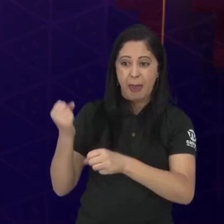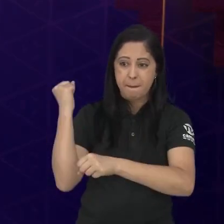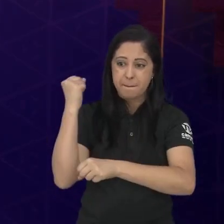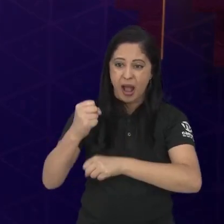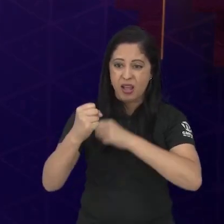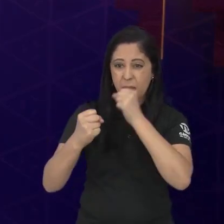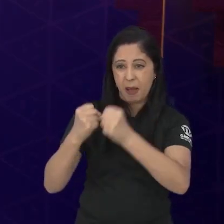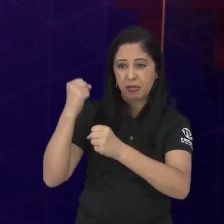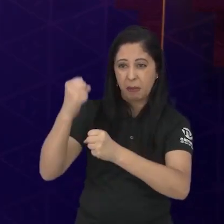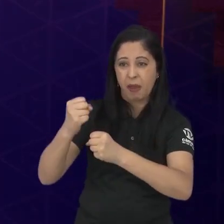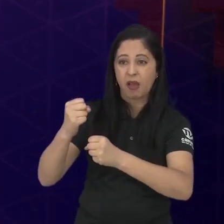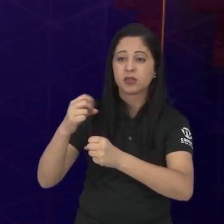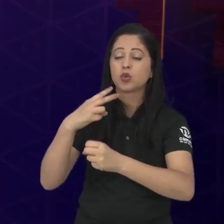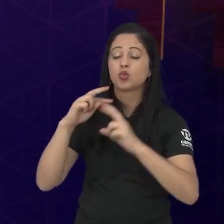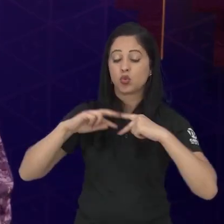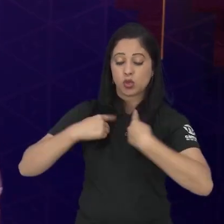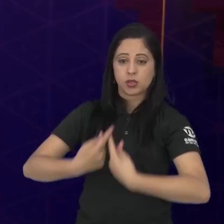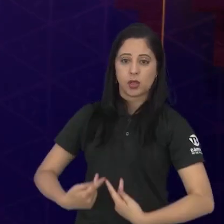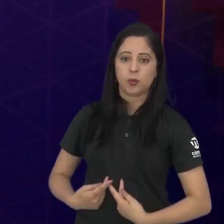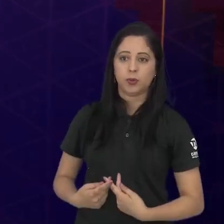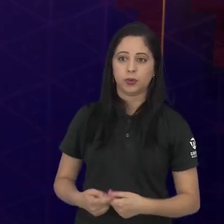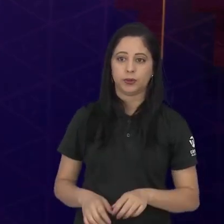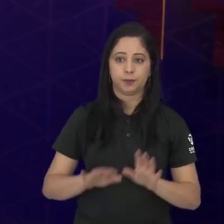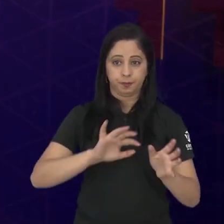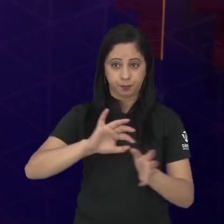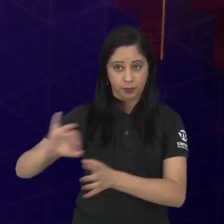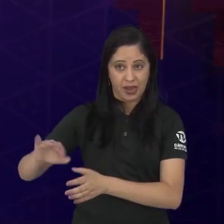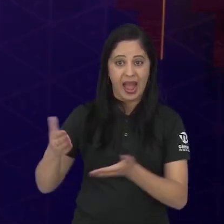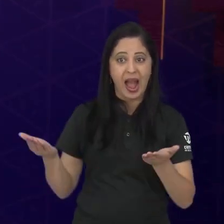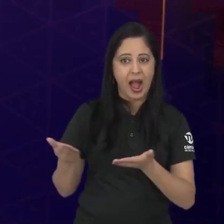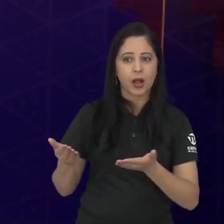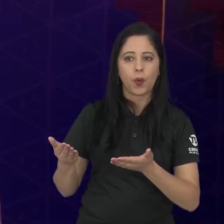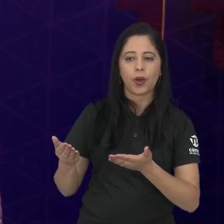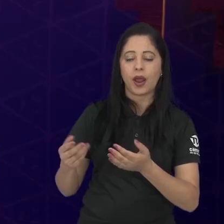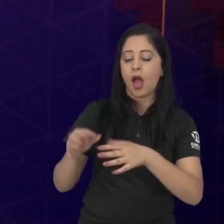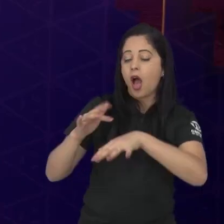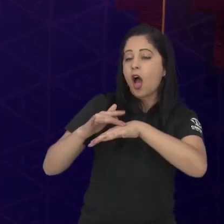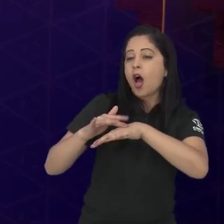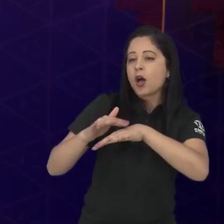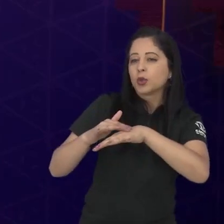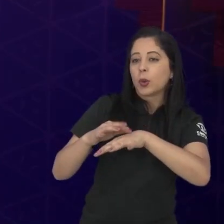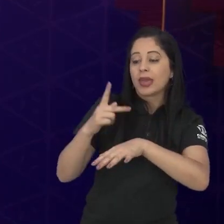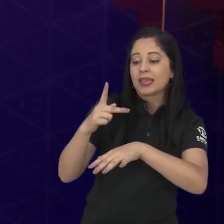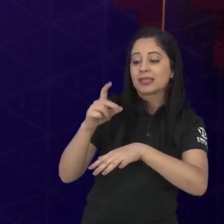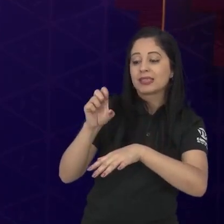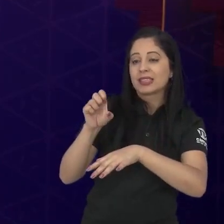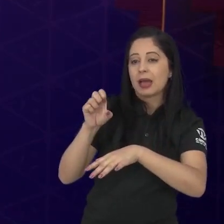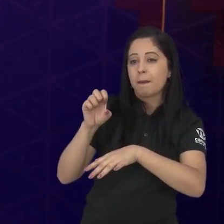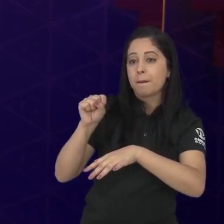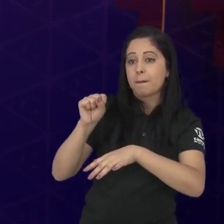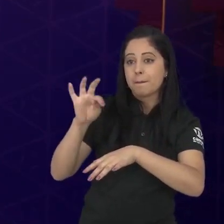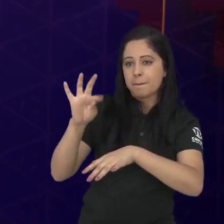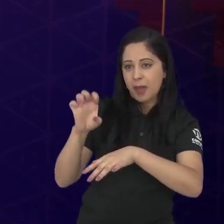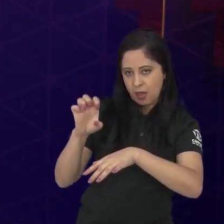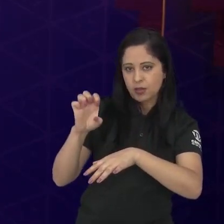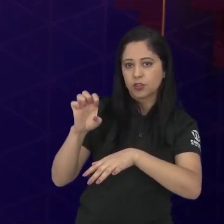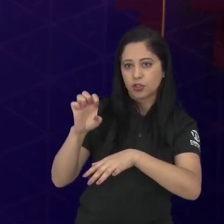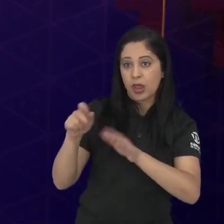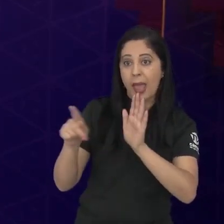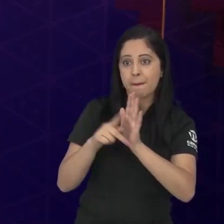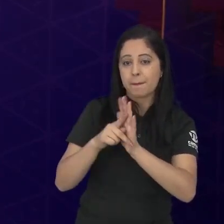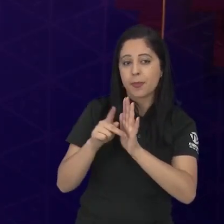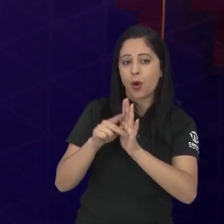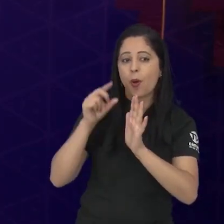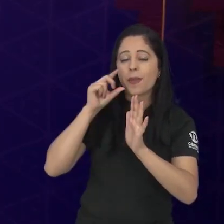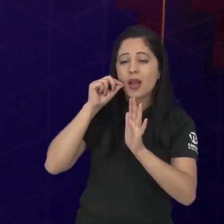humano mesmo, né? E a peste bubônica que vem do rato, outras doenças também